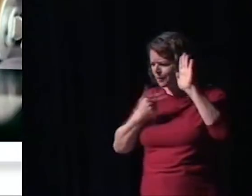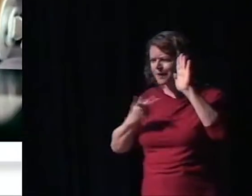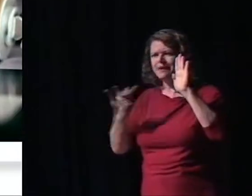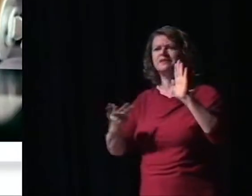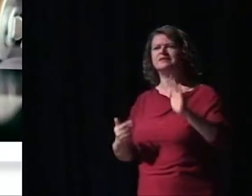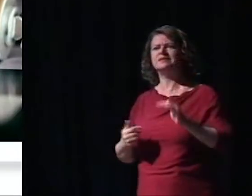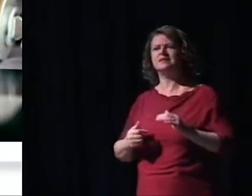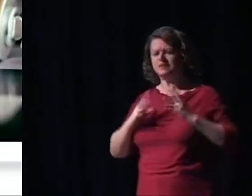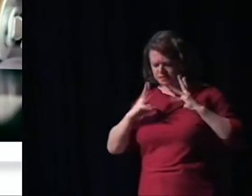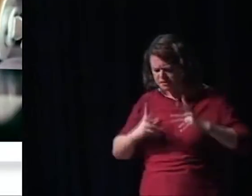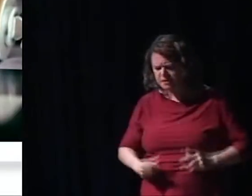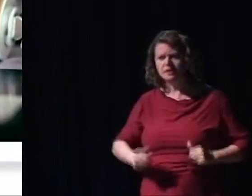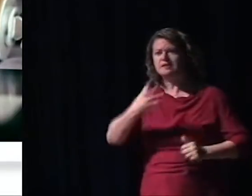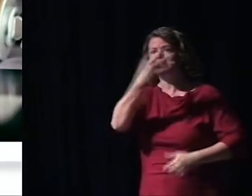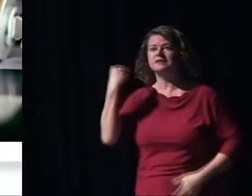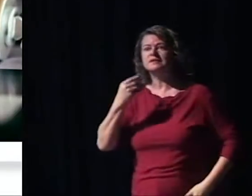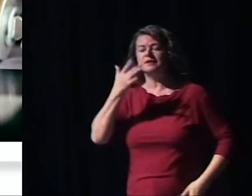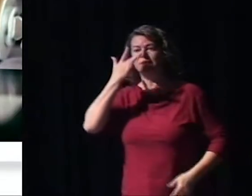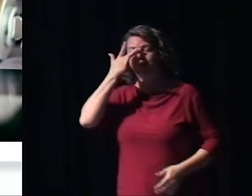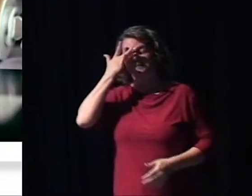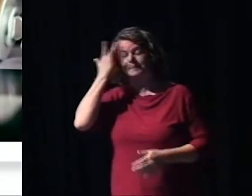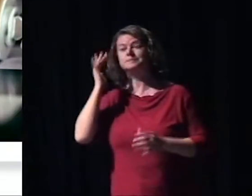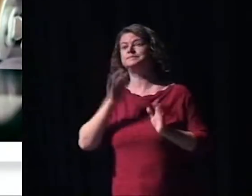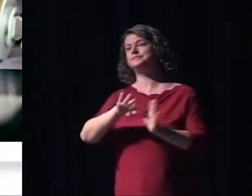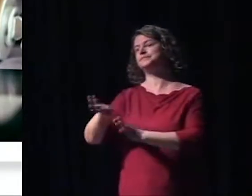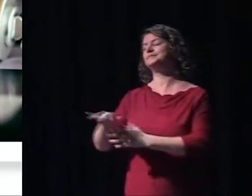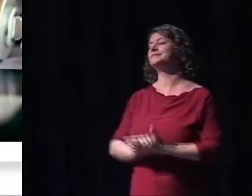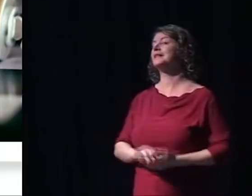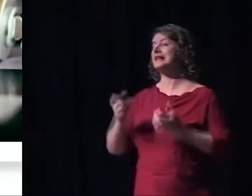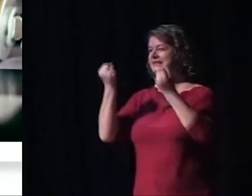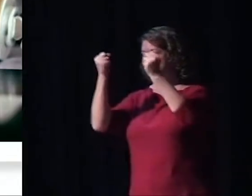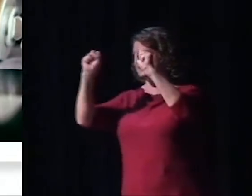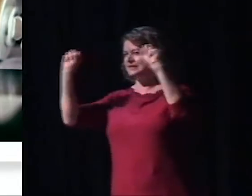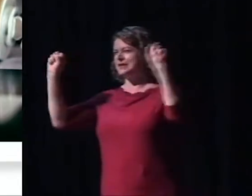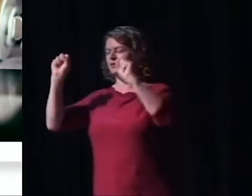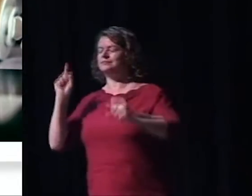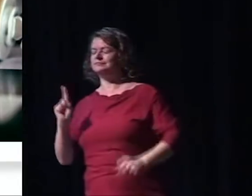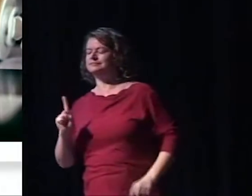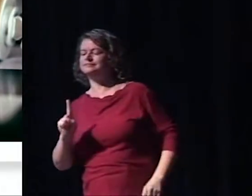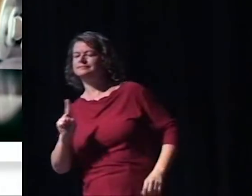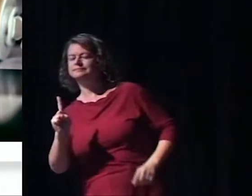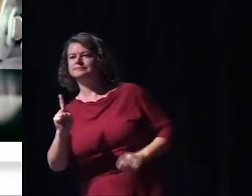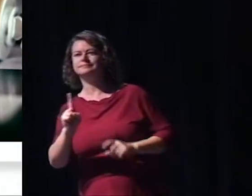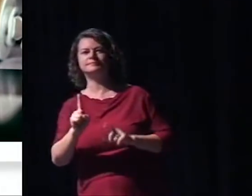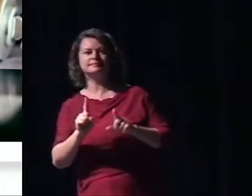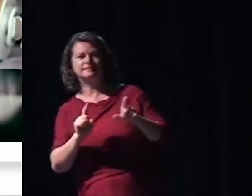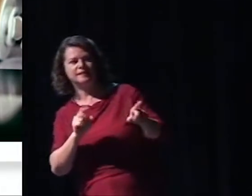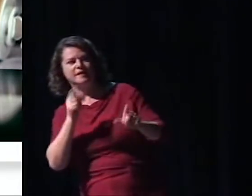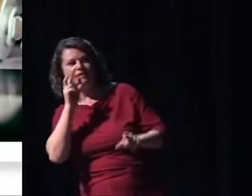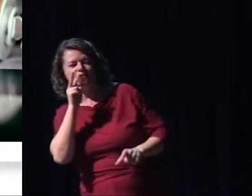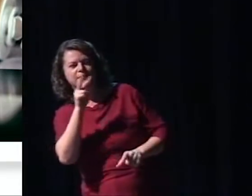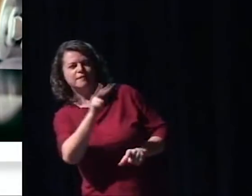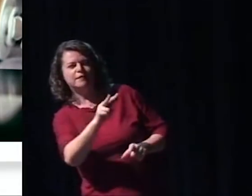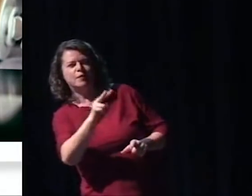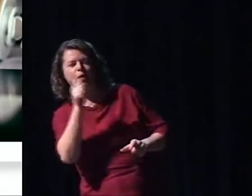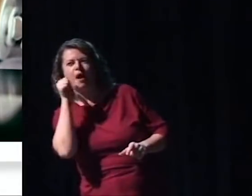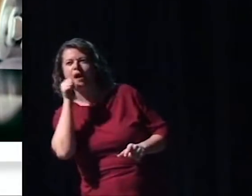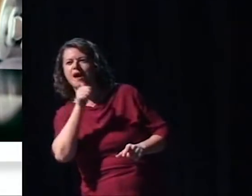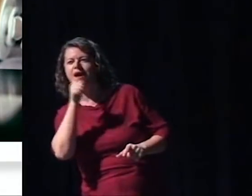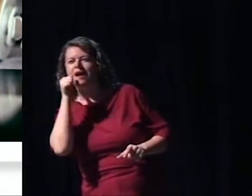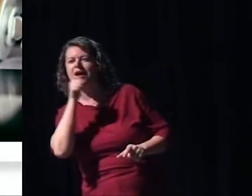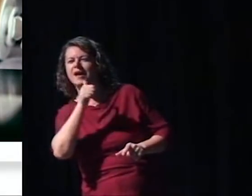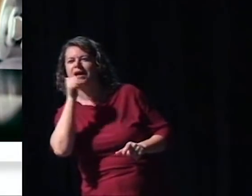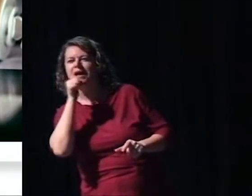Timnata. E vendo em Timnata, uma mulher das filhas dos filisteus subiu e declarou a seu pai e sua mãe, e disse: viu uma mulher